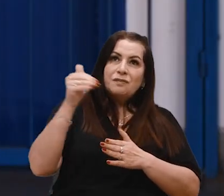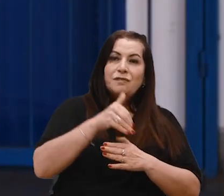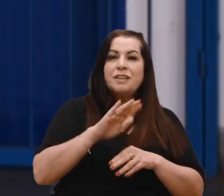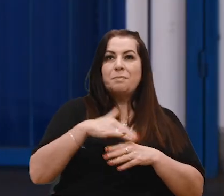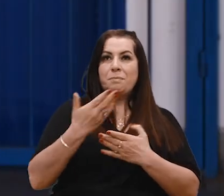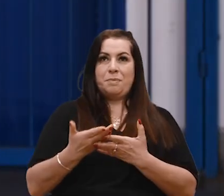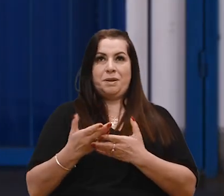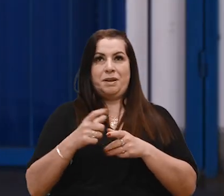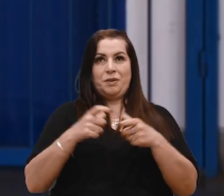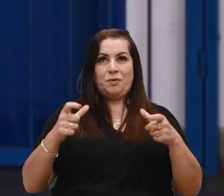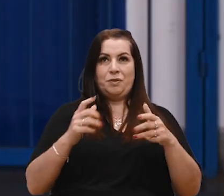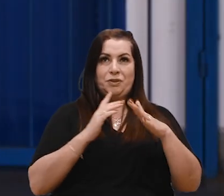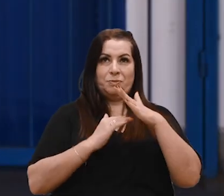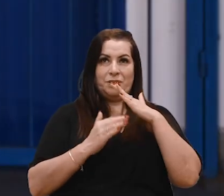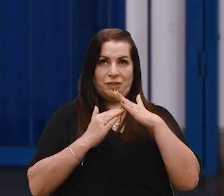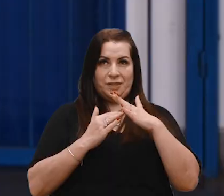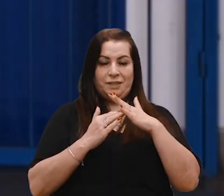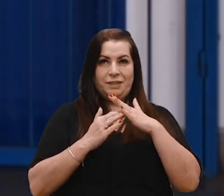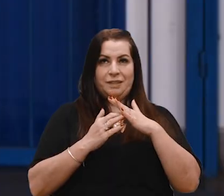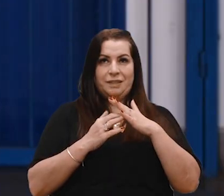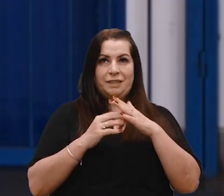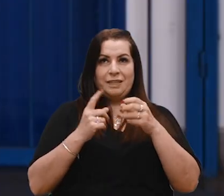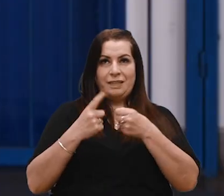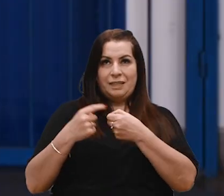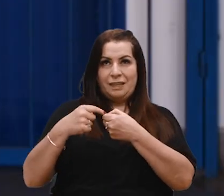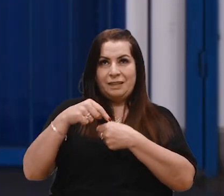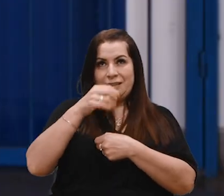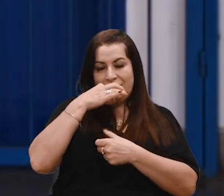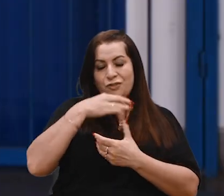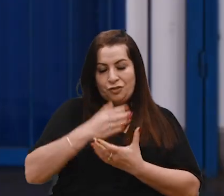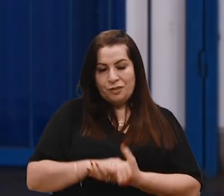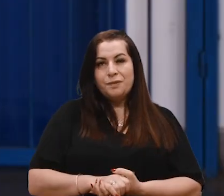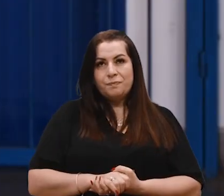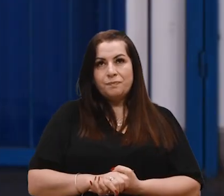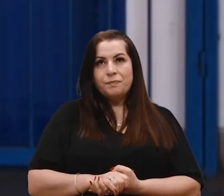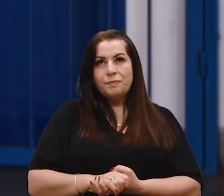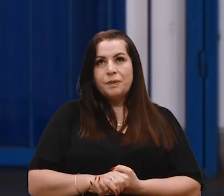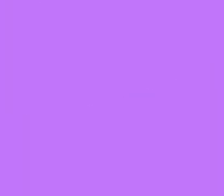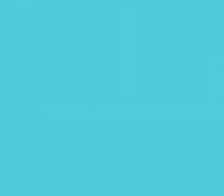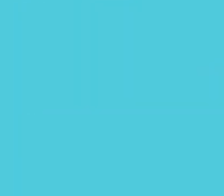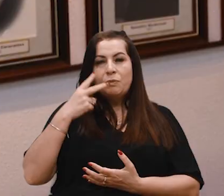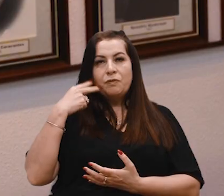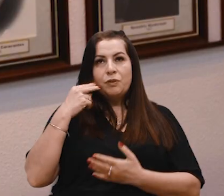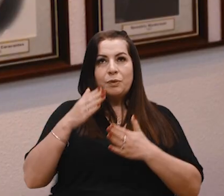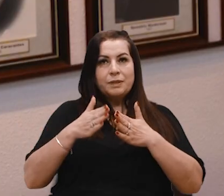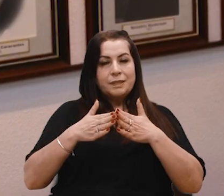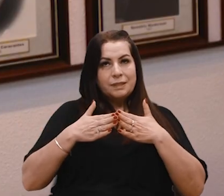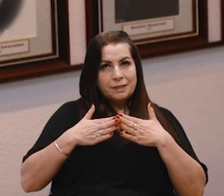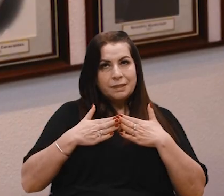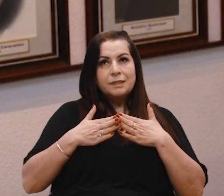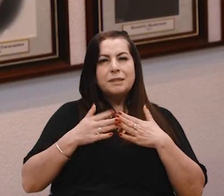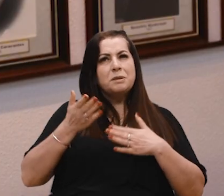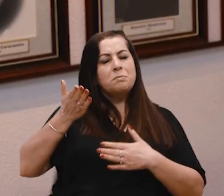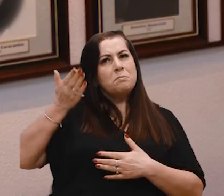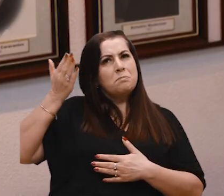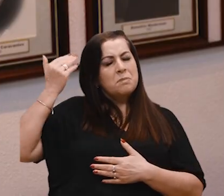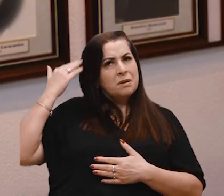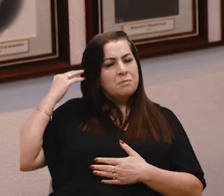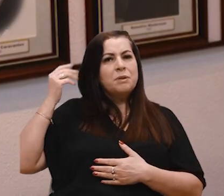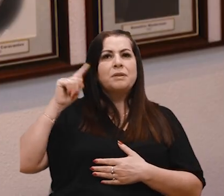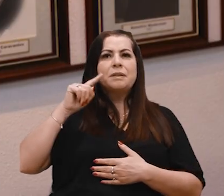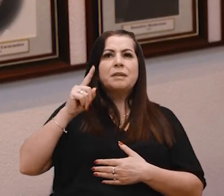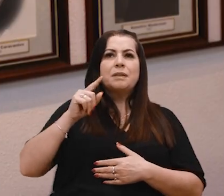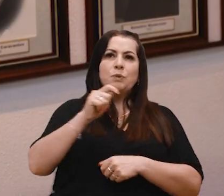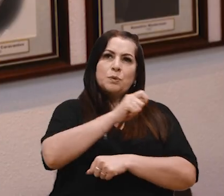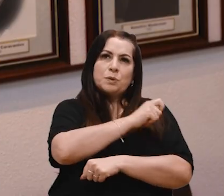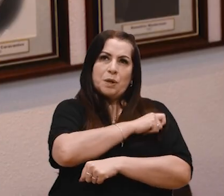sociedade e da vinda cada vez maior de imigrantes em nossa Caxias do Sul. Hoje estou como vereador licenciado, mas na